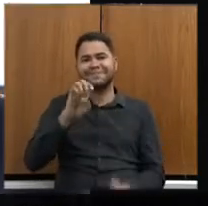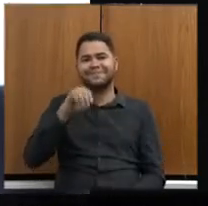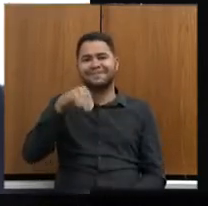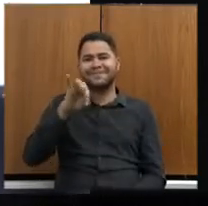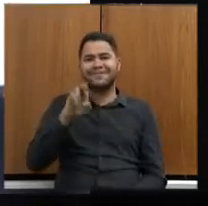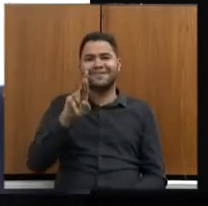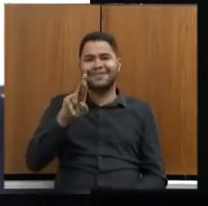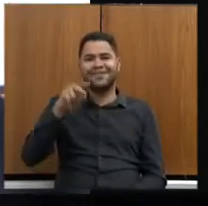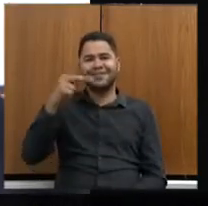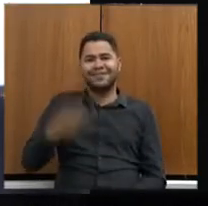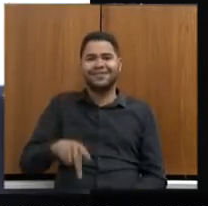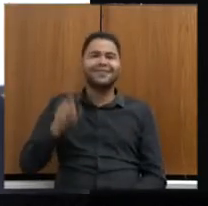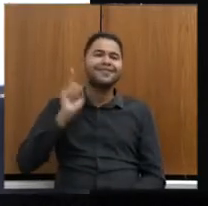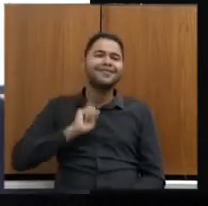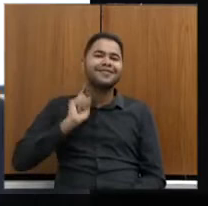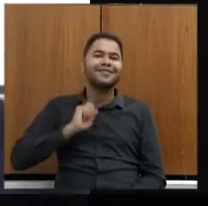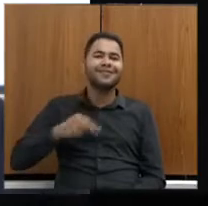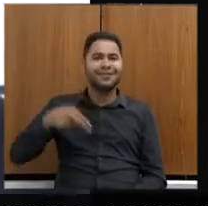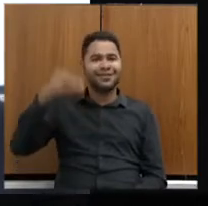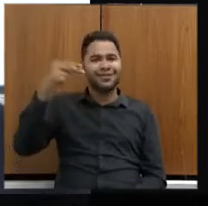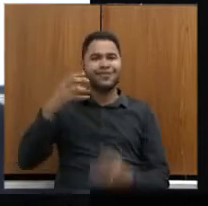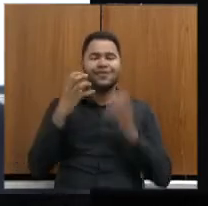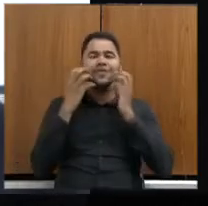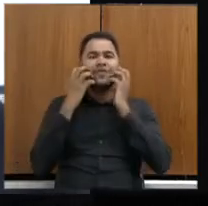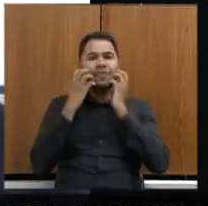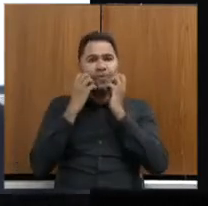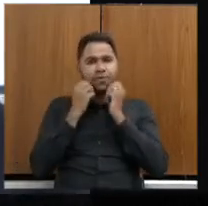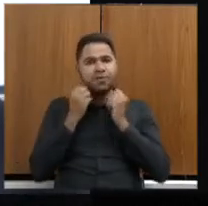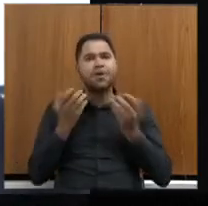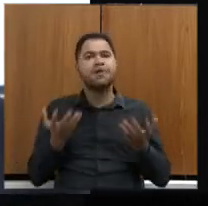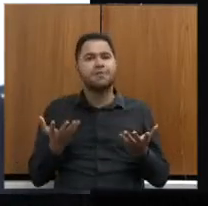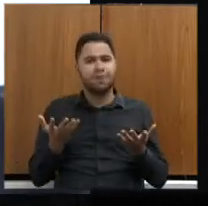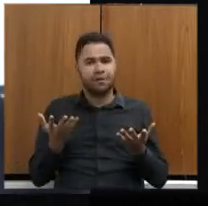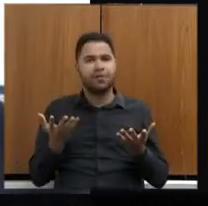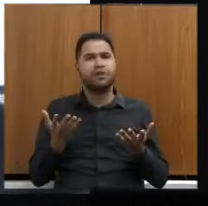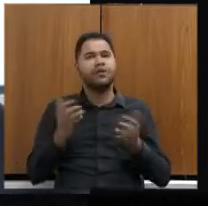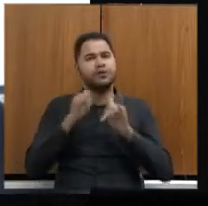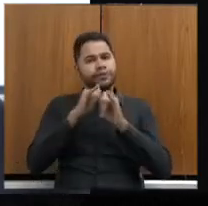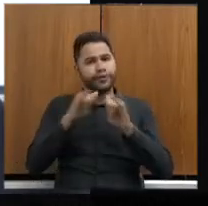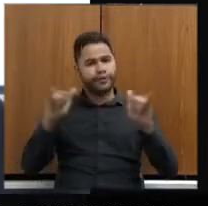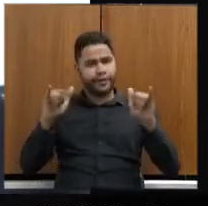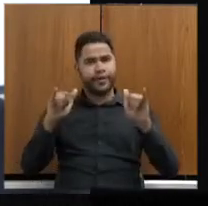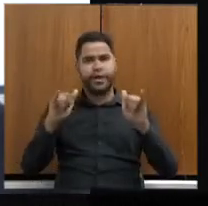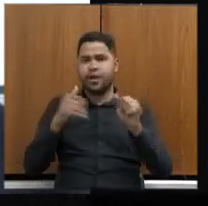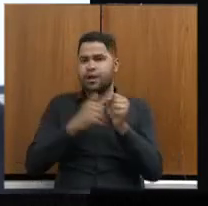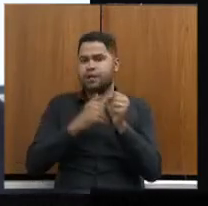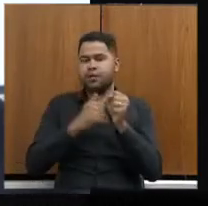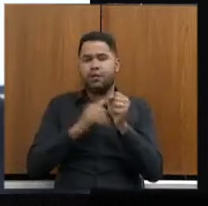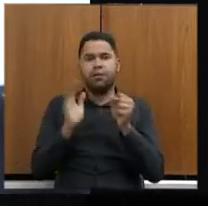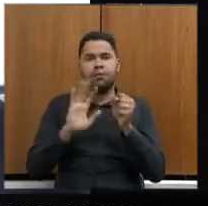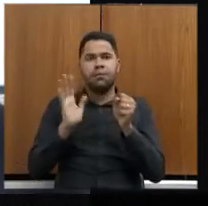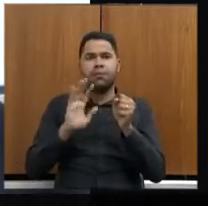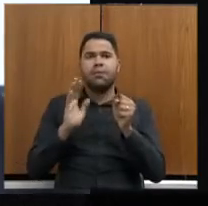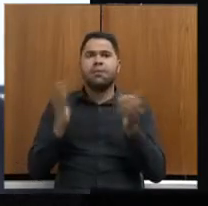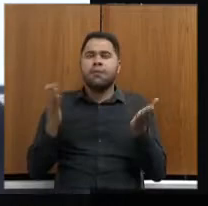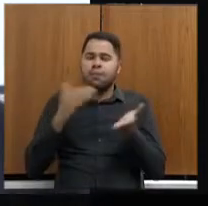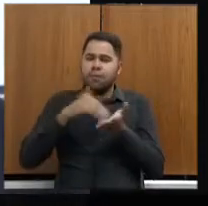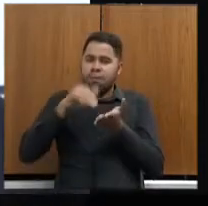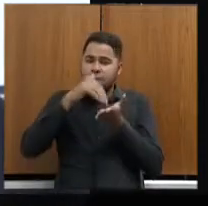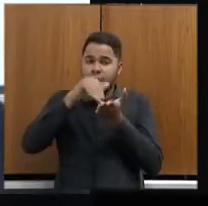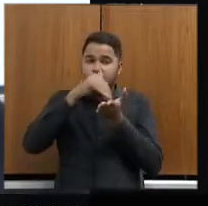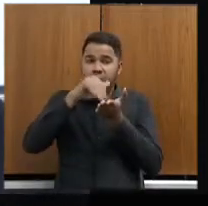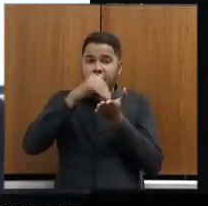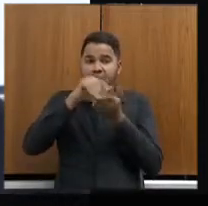aqui do Norte de da vergonha e Otávio já te falei isso não é segredo tô falando com secretário